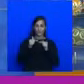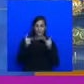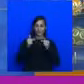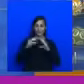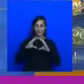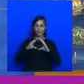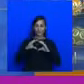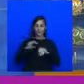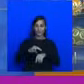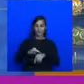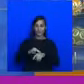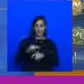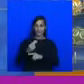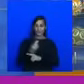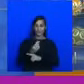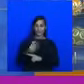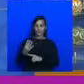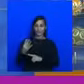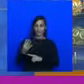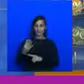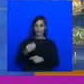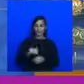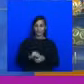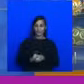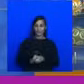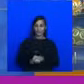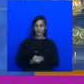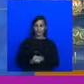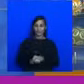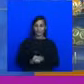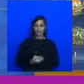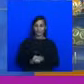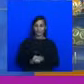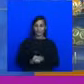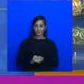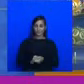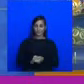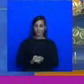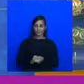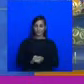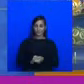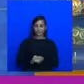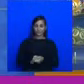Vem sorte. Bola marrom 24, marrom número 24.